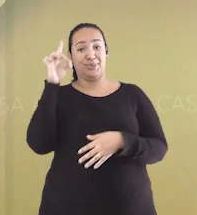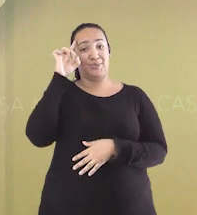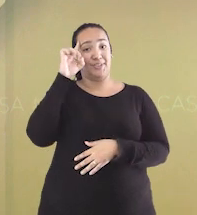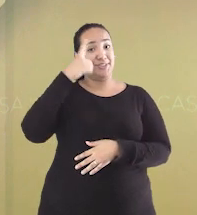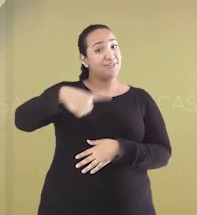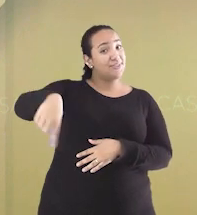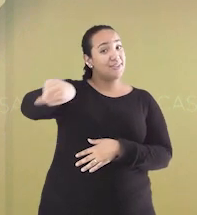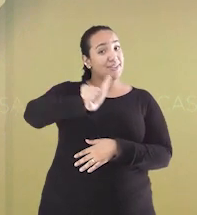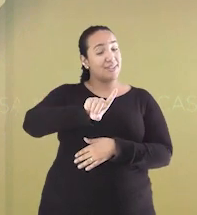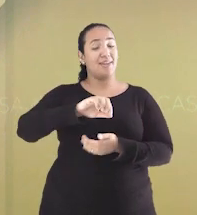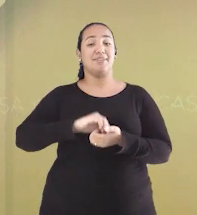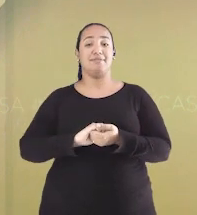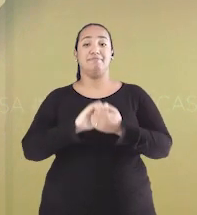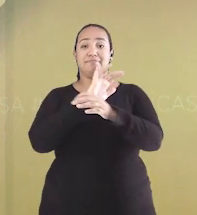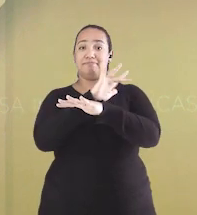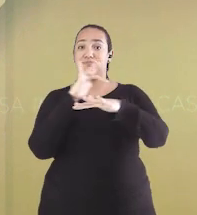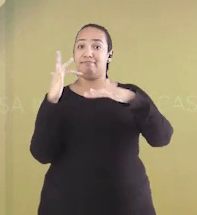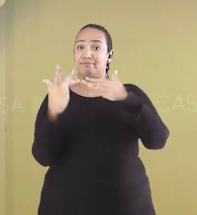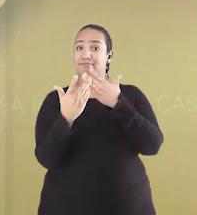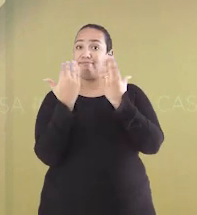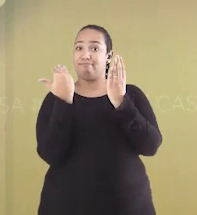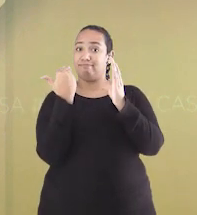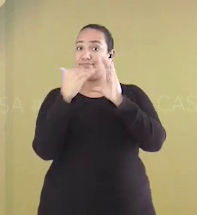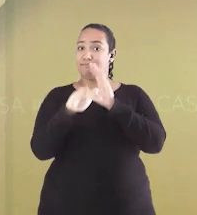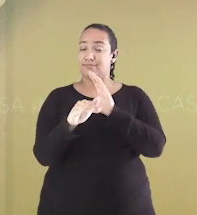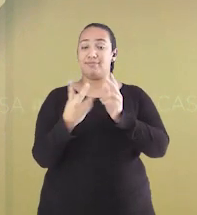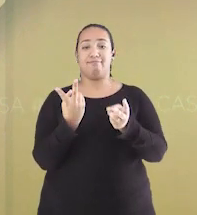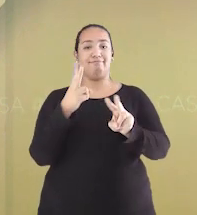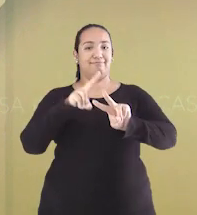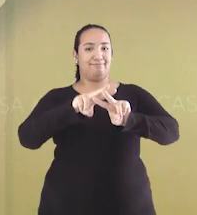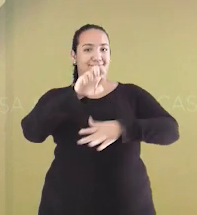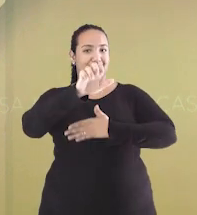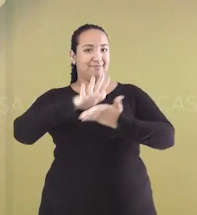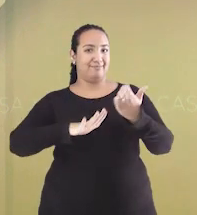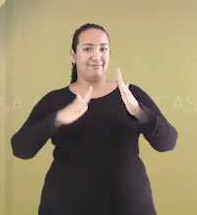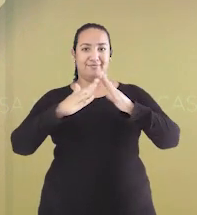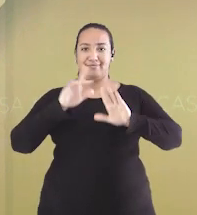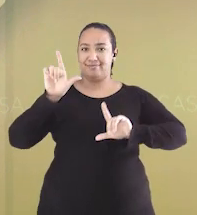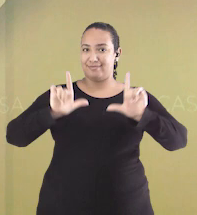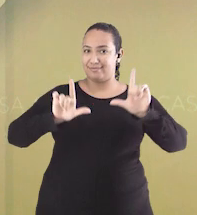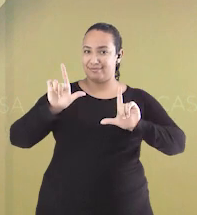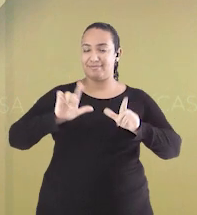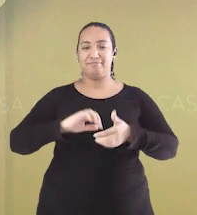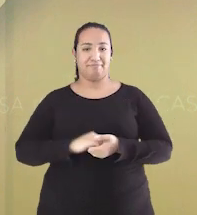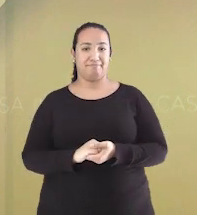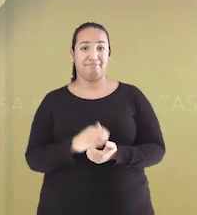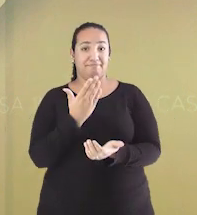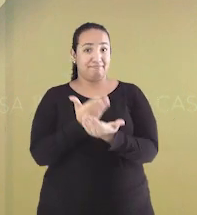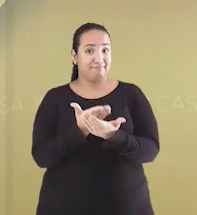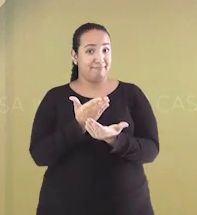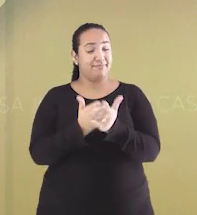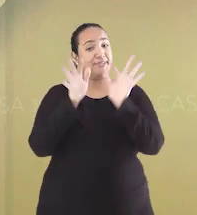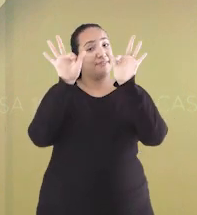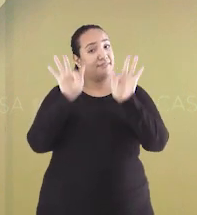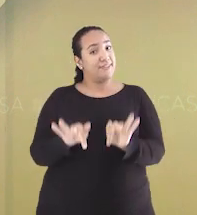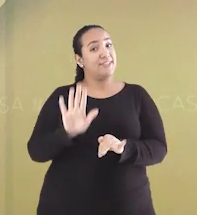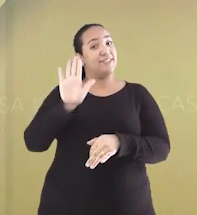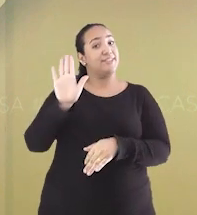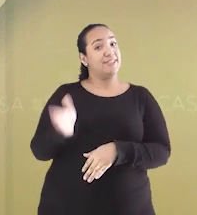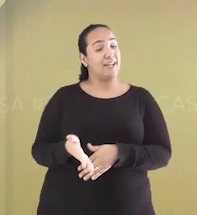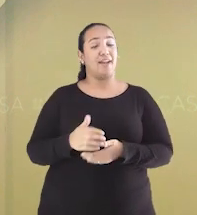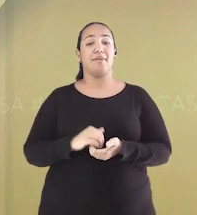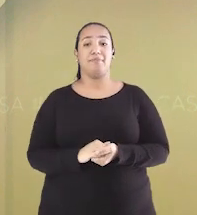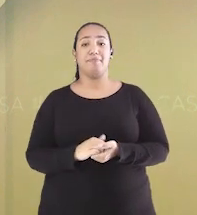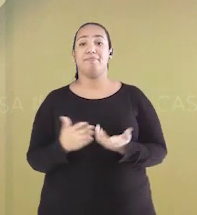cotidiano. Compartilhe nas redes sociais utilizando a hashtag Dever em Casa na TV. A nossa aula ela termina